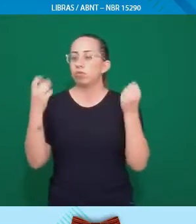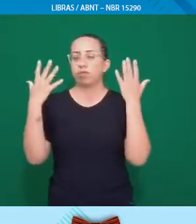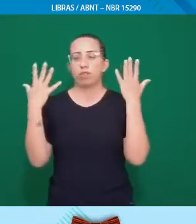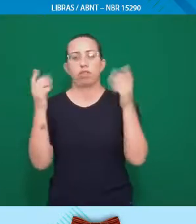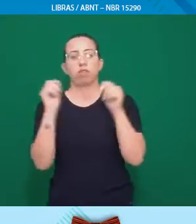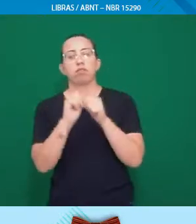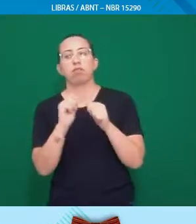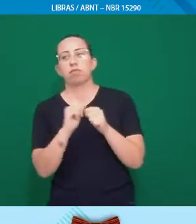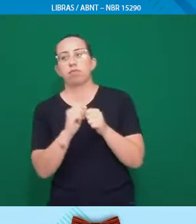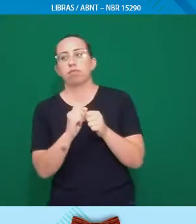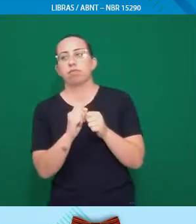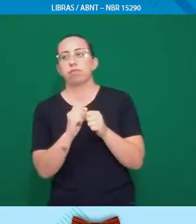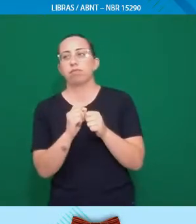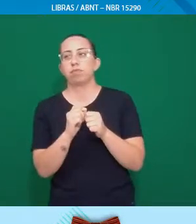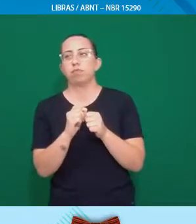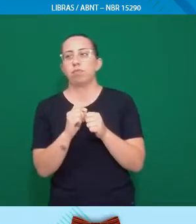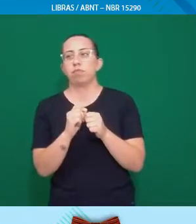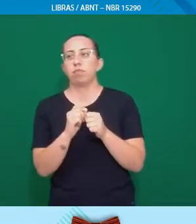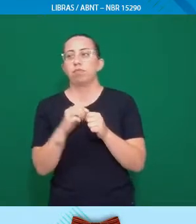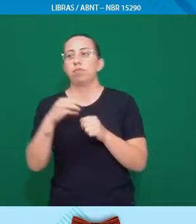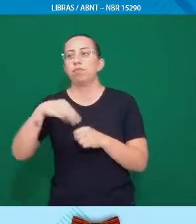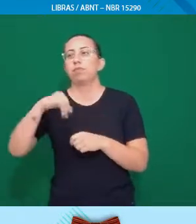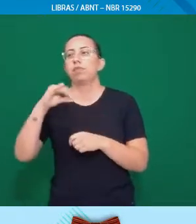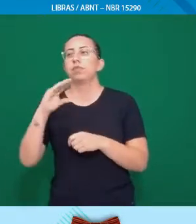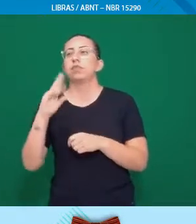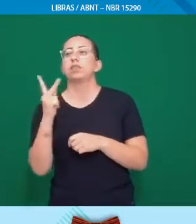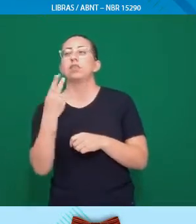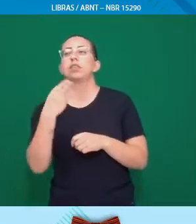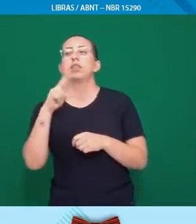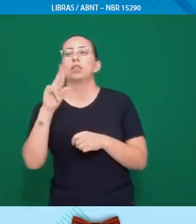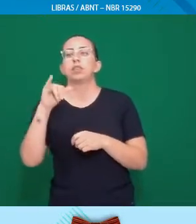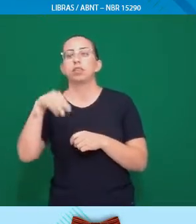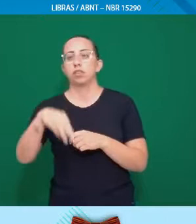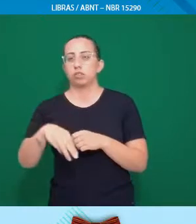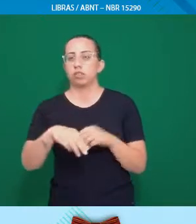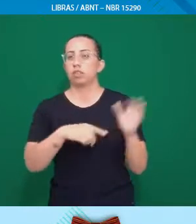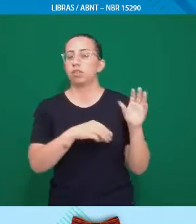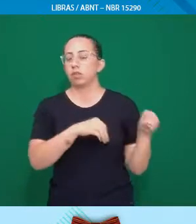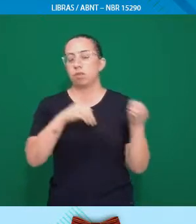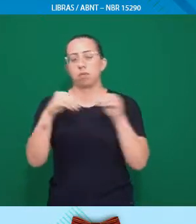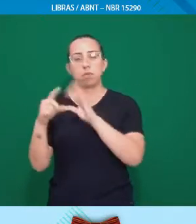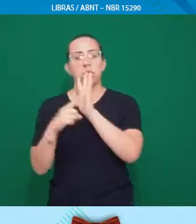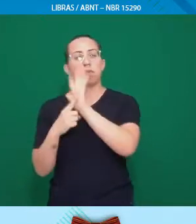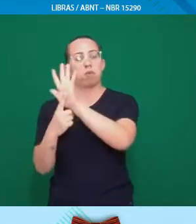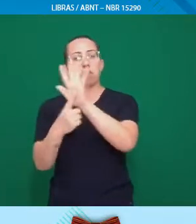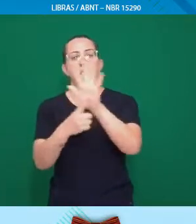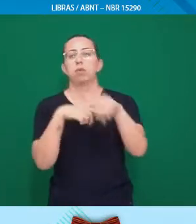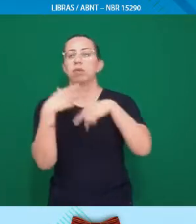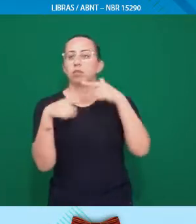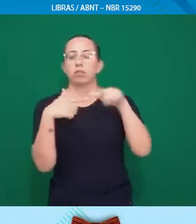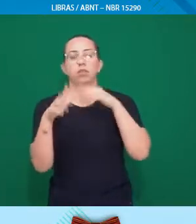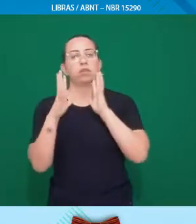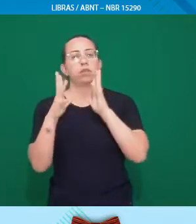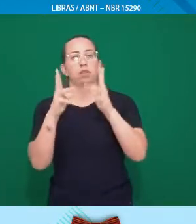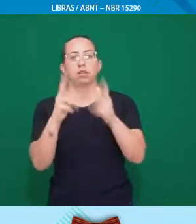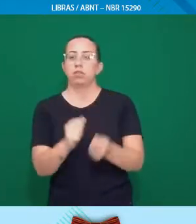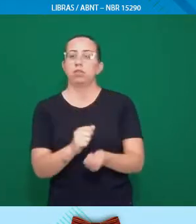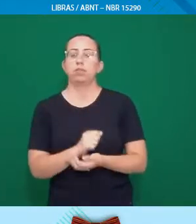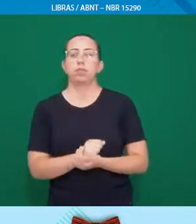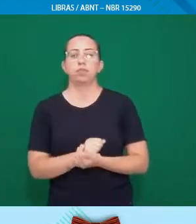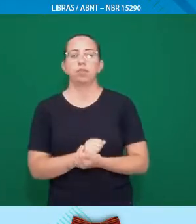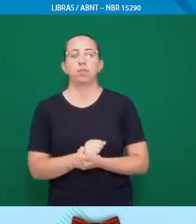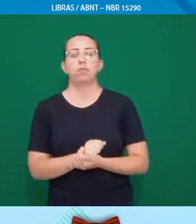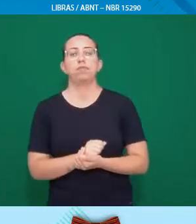evento que faz a Michele né grande evento que leva também o nome do nosso município você